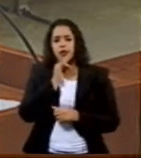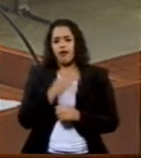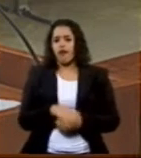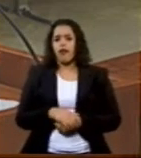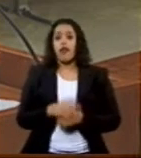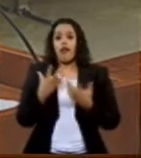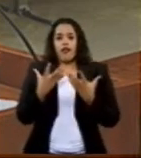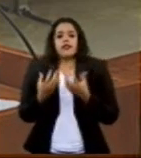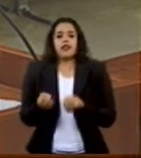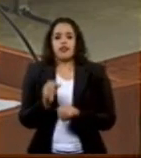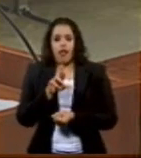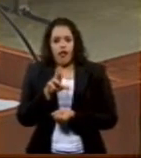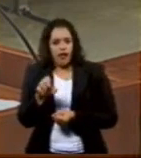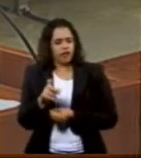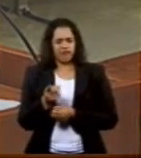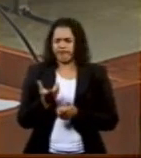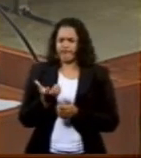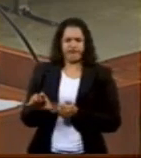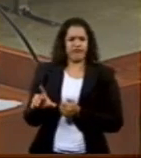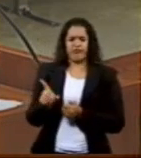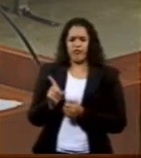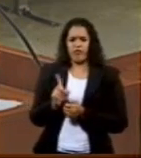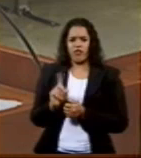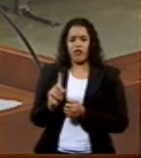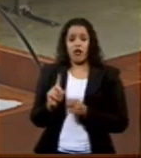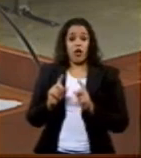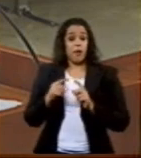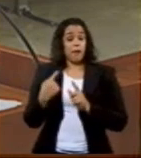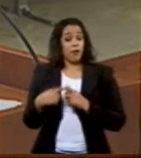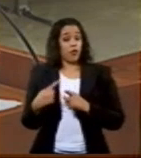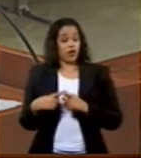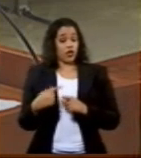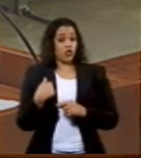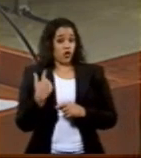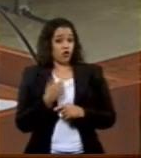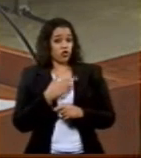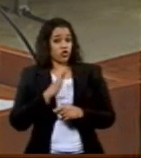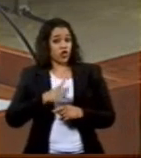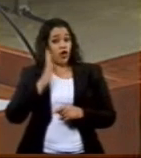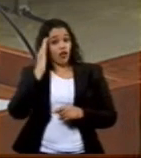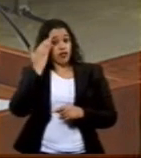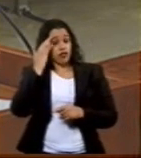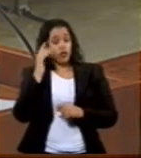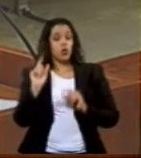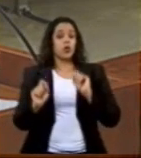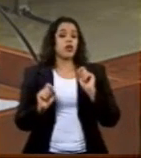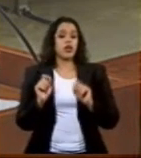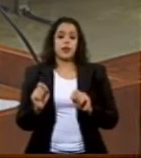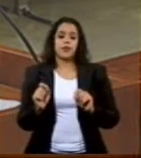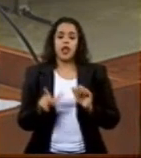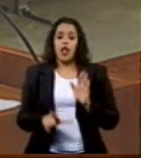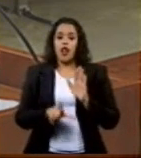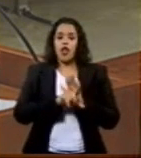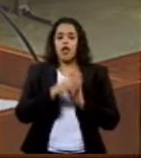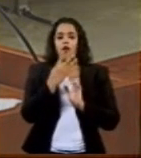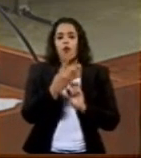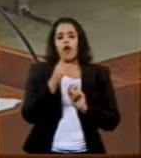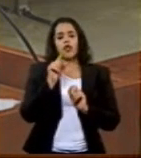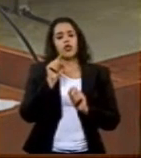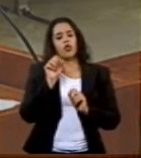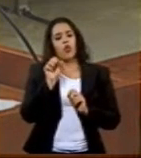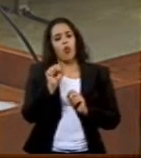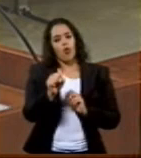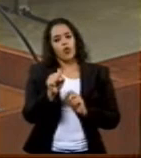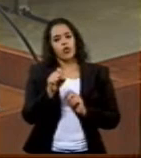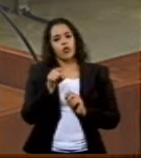extraordinário. Entendemos, como bem ressaltou a colega que me antecedeu, que a Lei